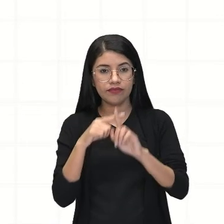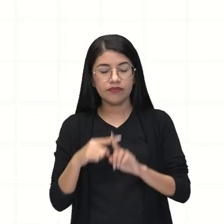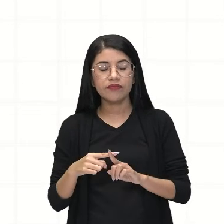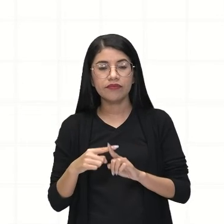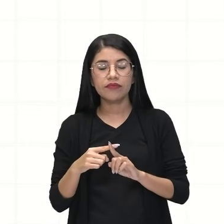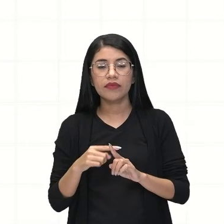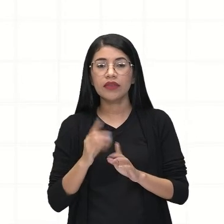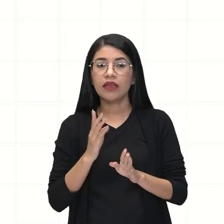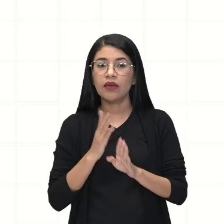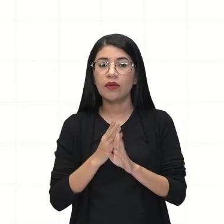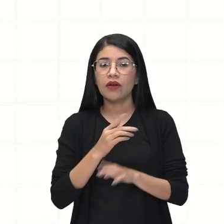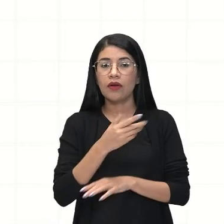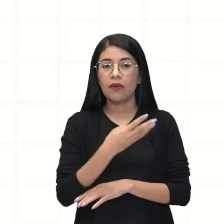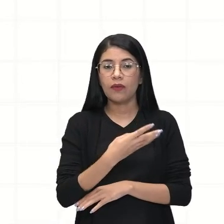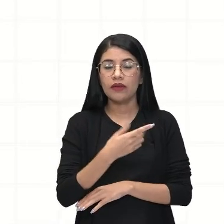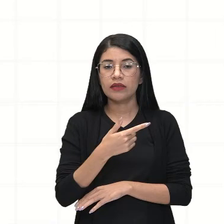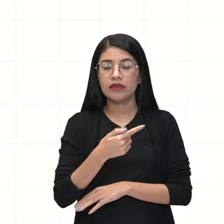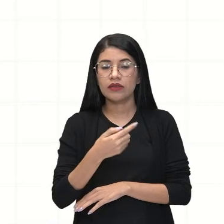encontra aí